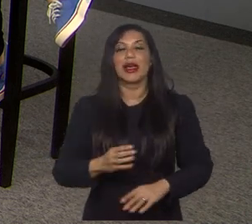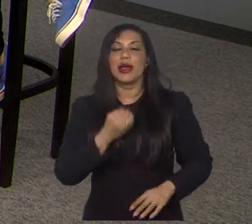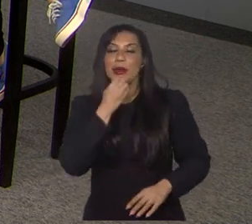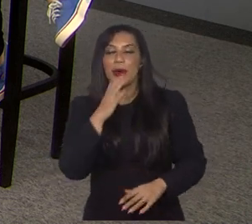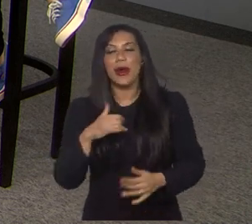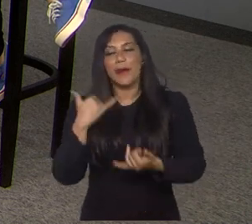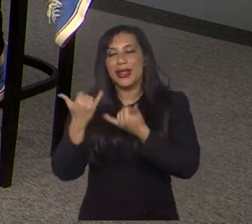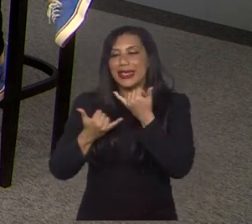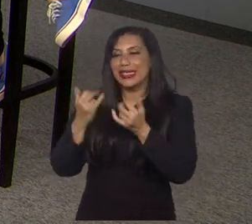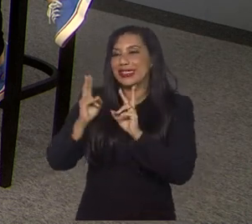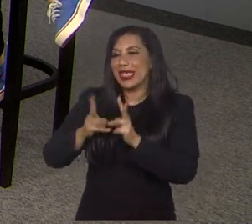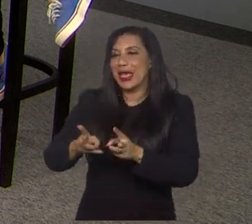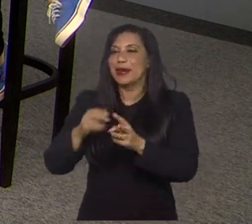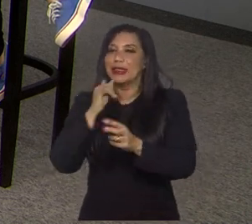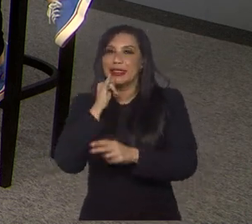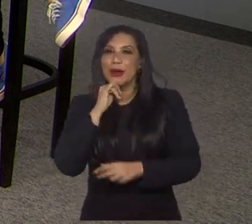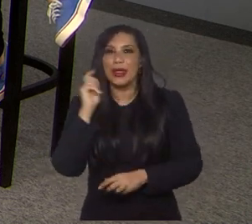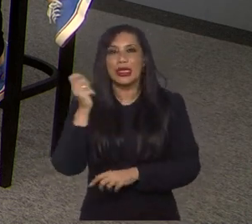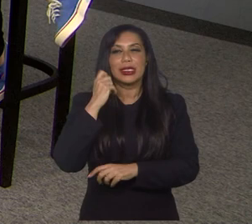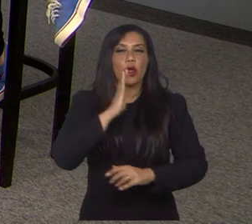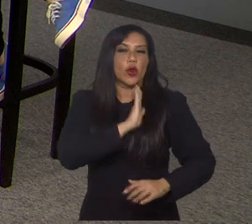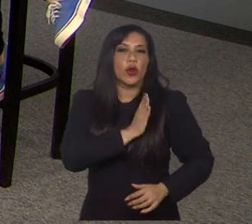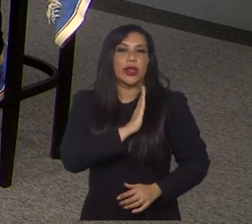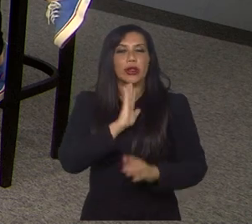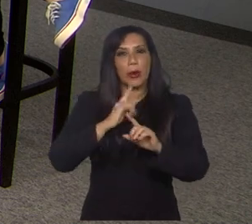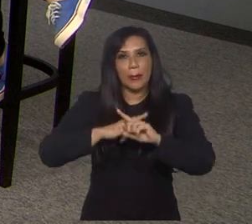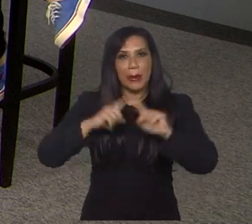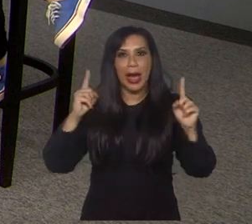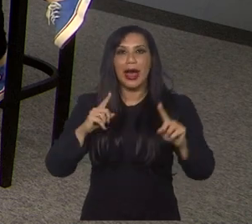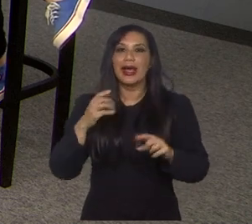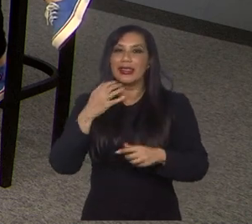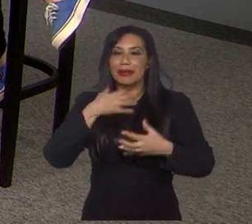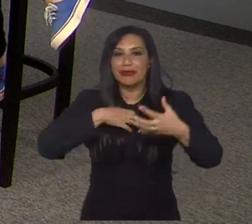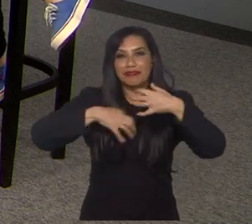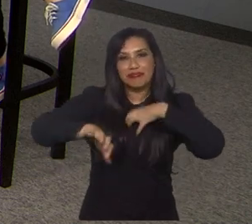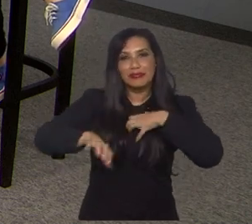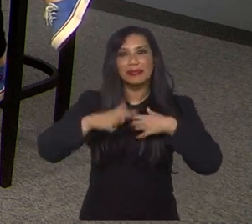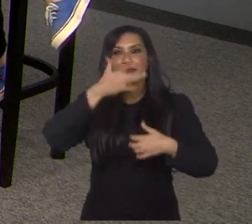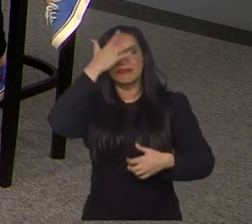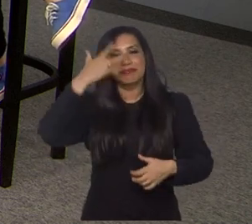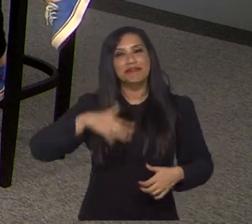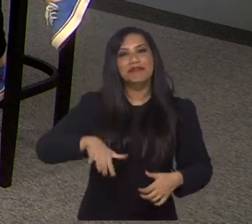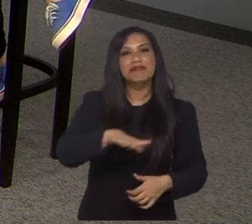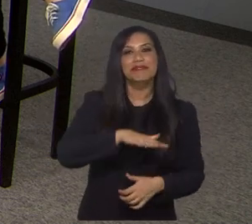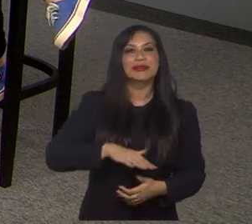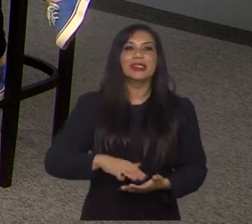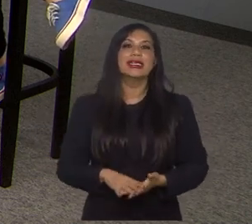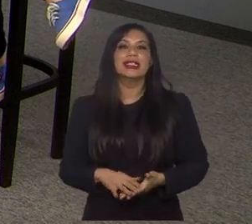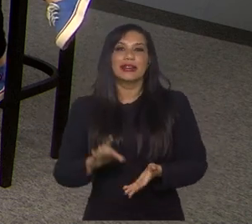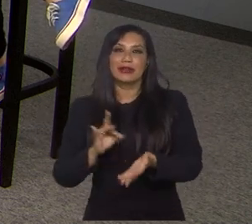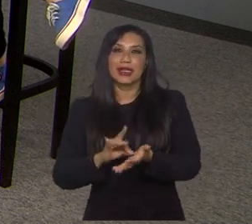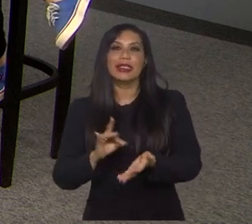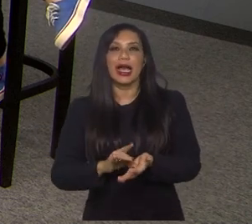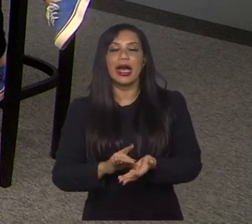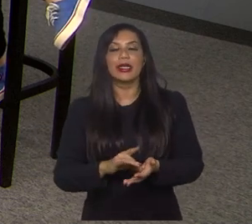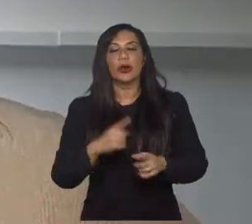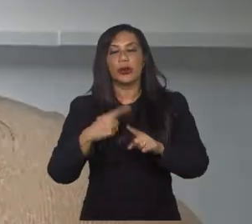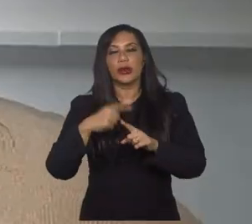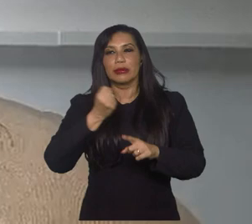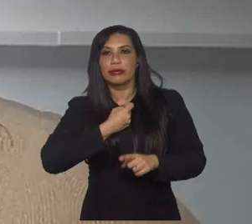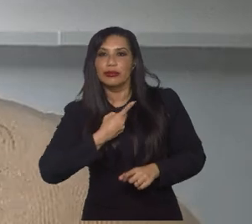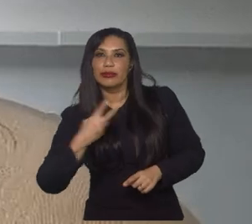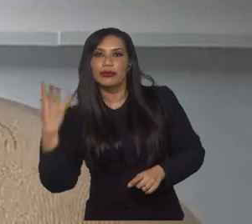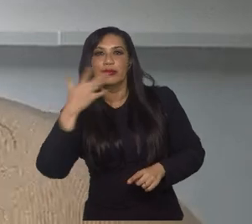essa brincadeira e tudo mais, que é a seleção do coração, mas acaba tendo a simpatia de muita gente. Tem a simpatia de muita gente, acho que